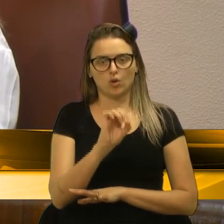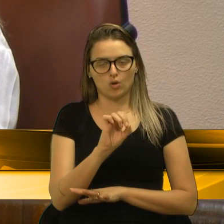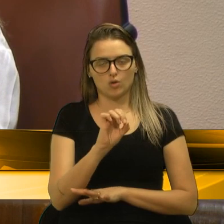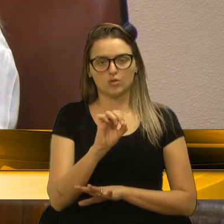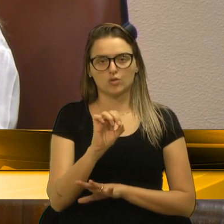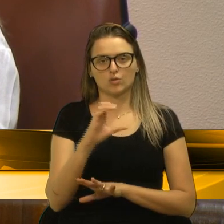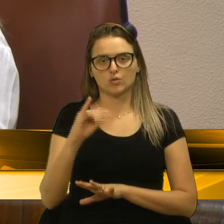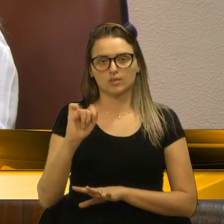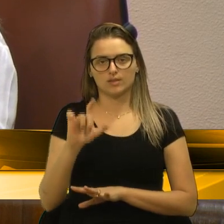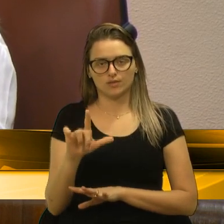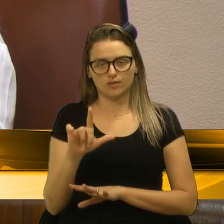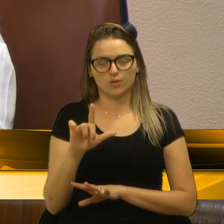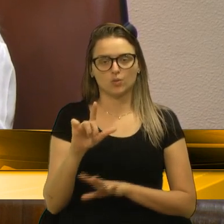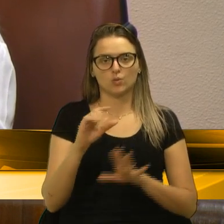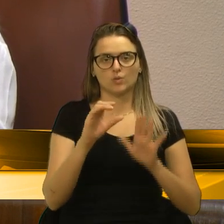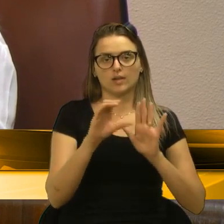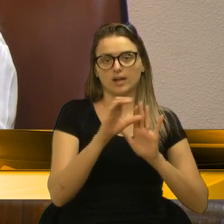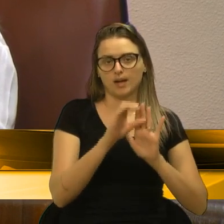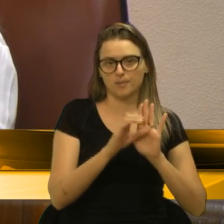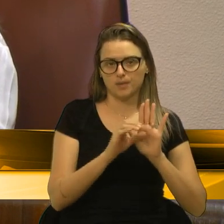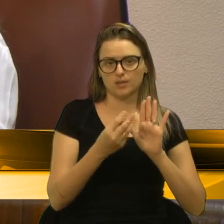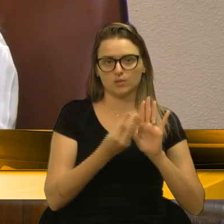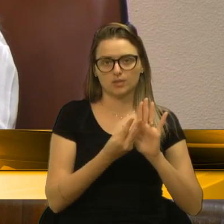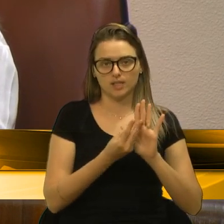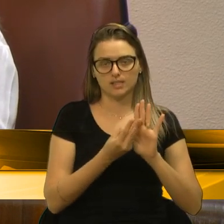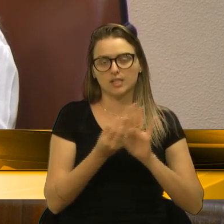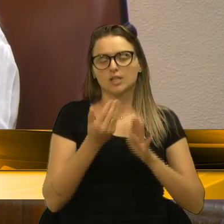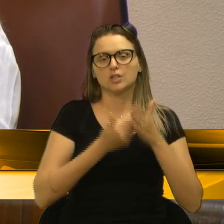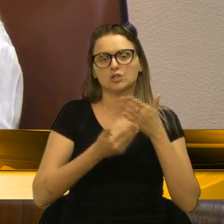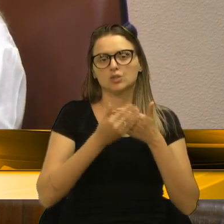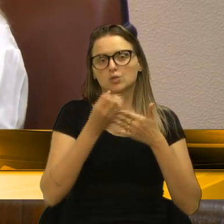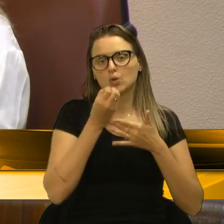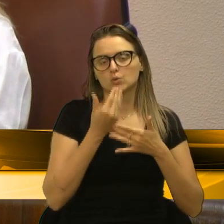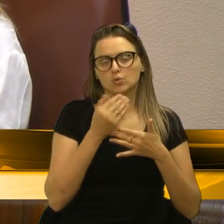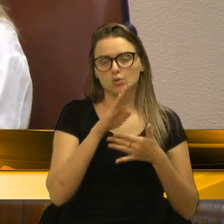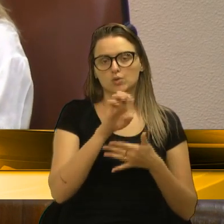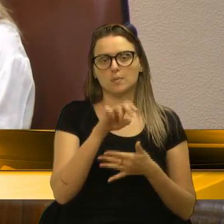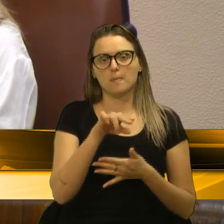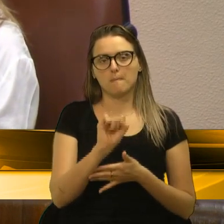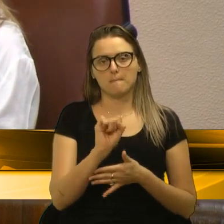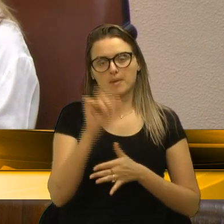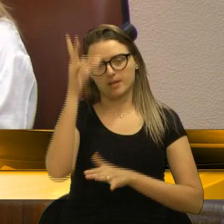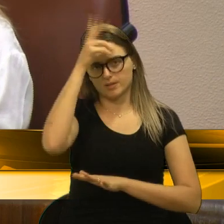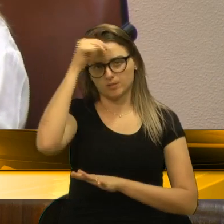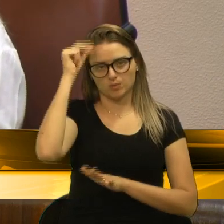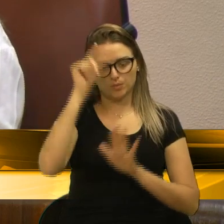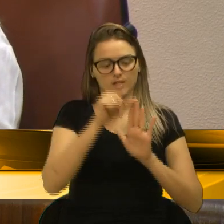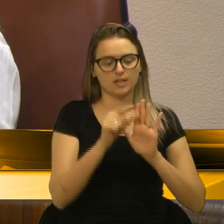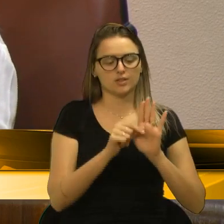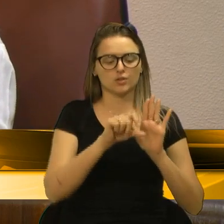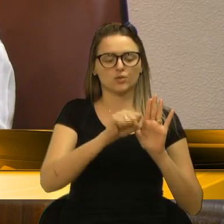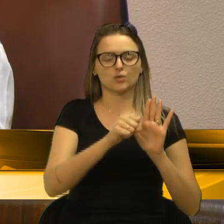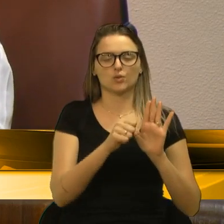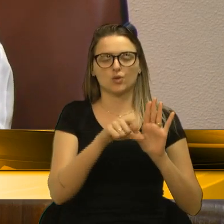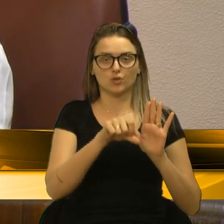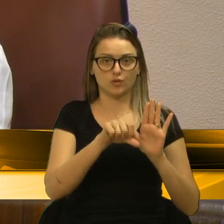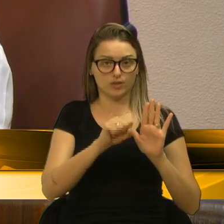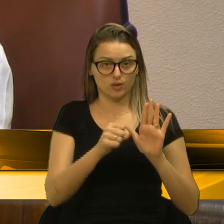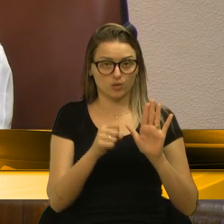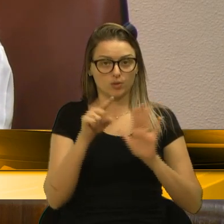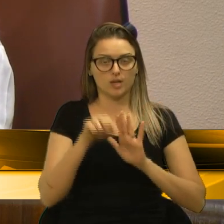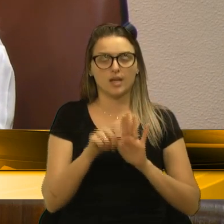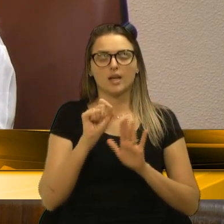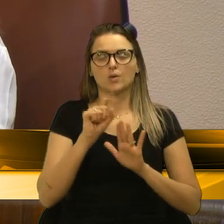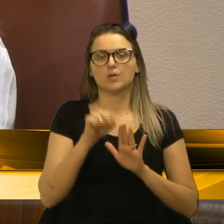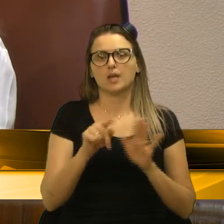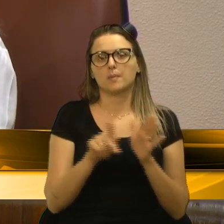capítulo 3, que trata dos bens públicos. Artigo 98. São públicos os bens de domínio